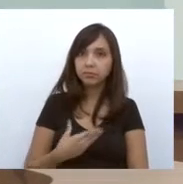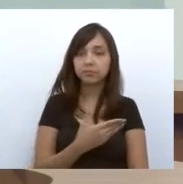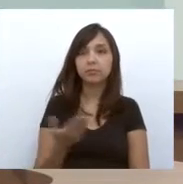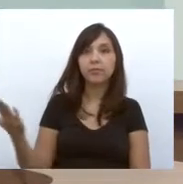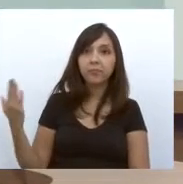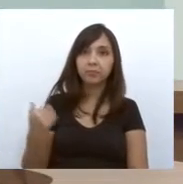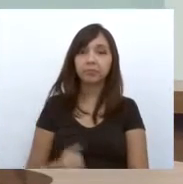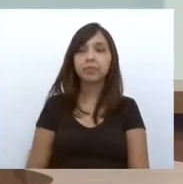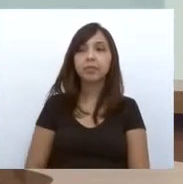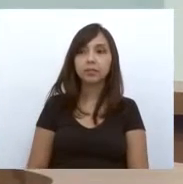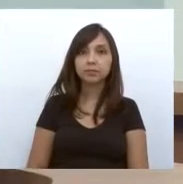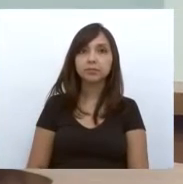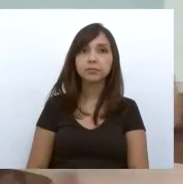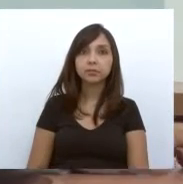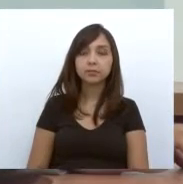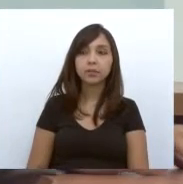pares,